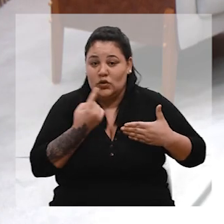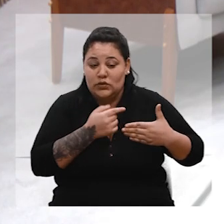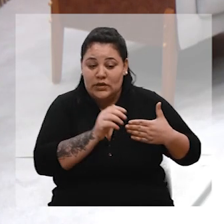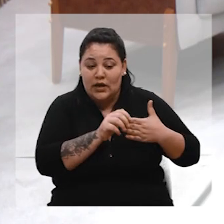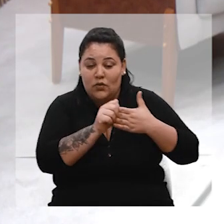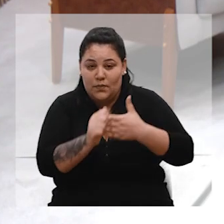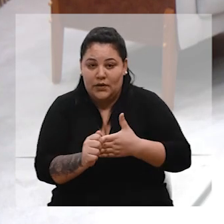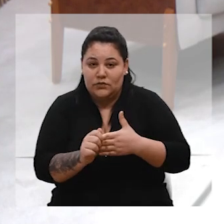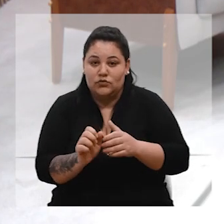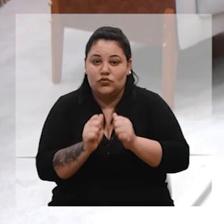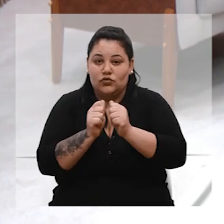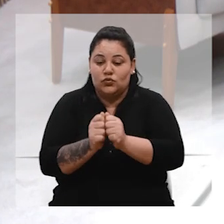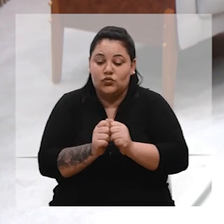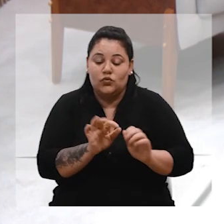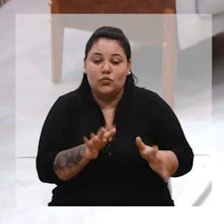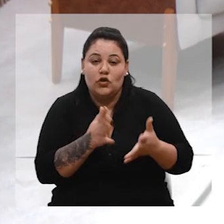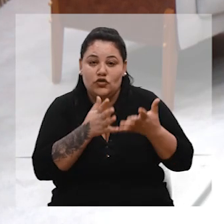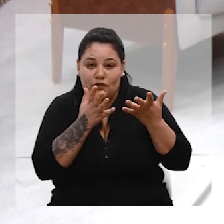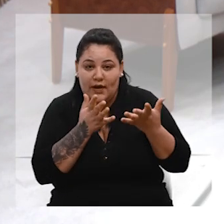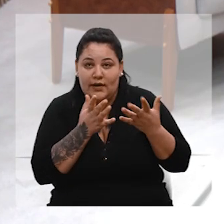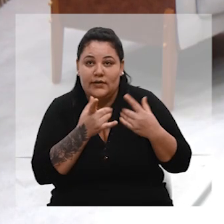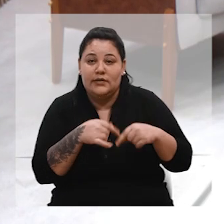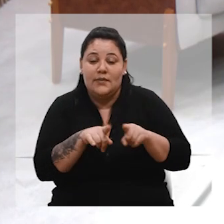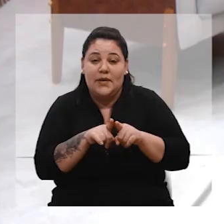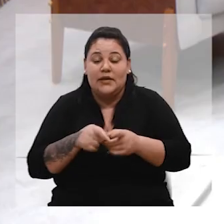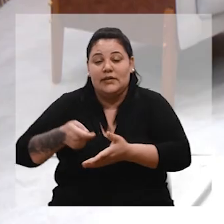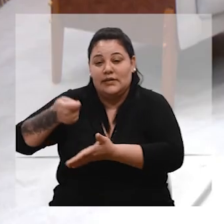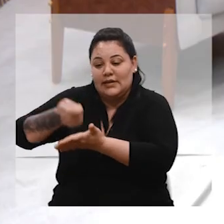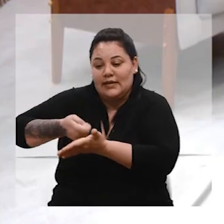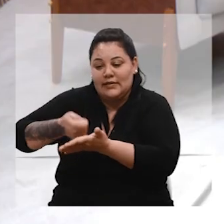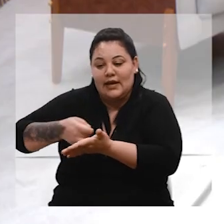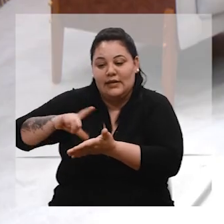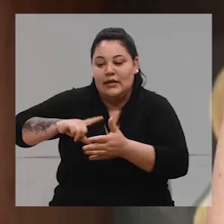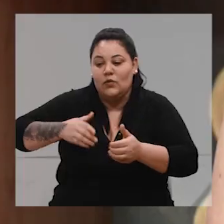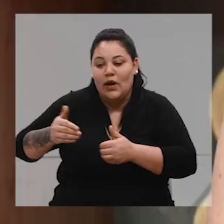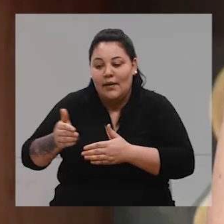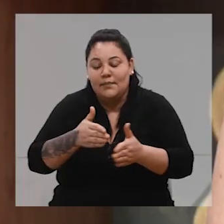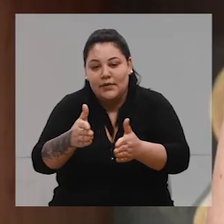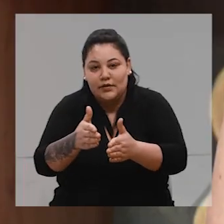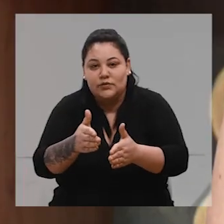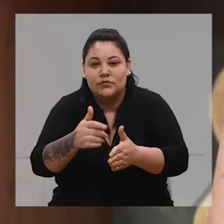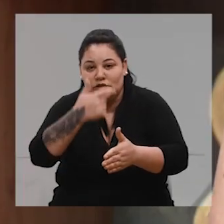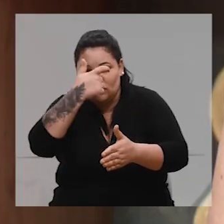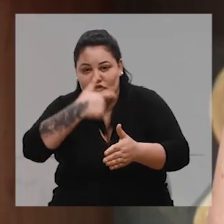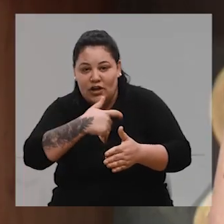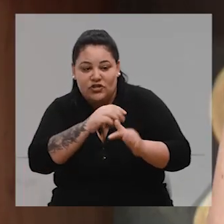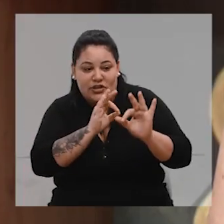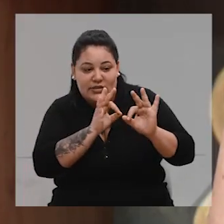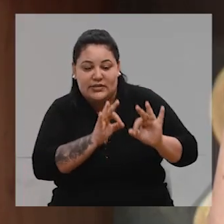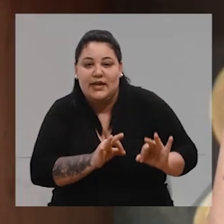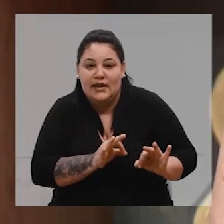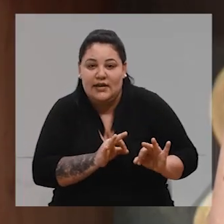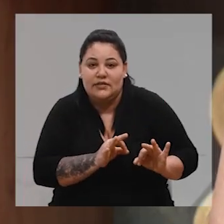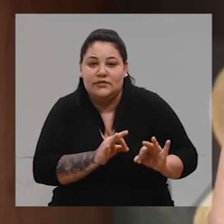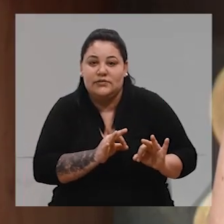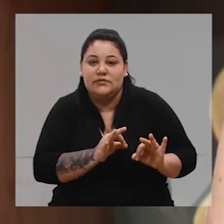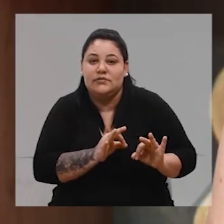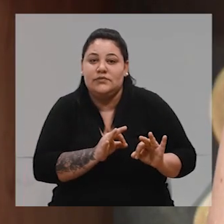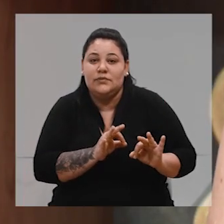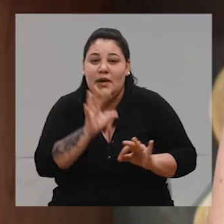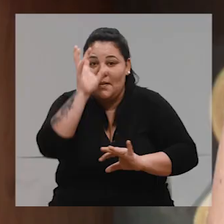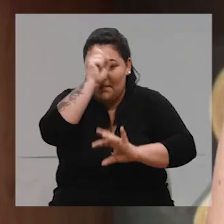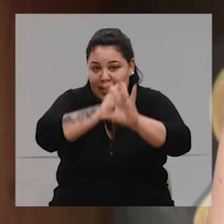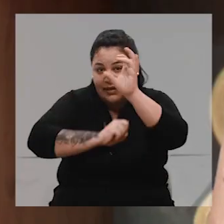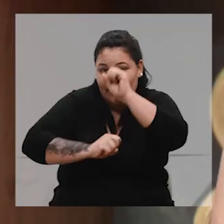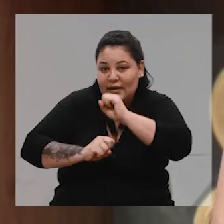de pais, de acompanhar eles, de incentivar, de tentar dar um caminho daquilo que a gente acha que é certo,